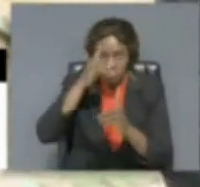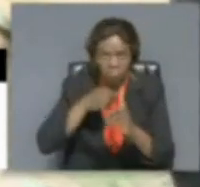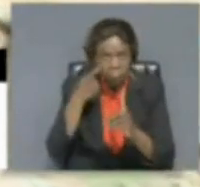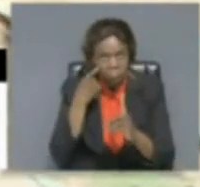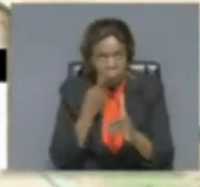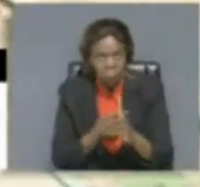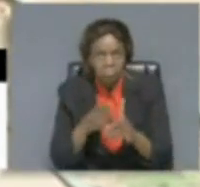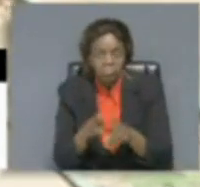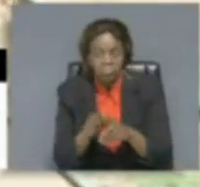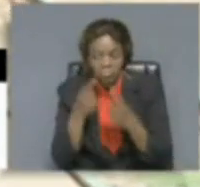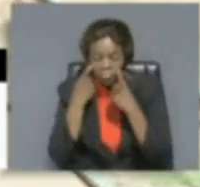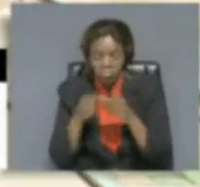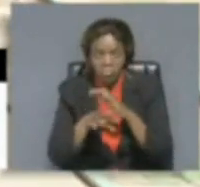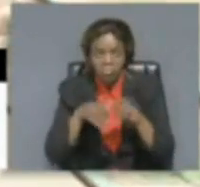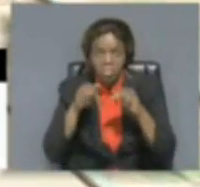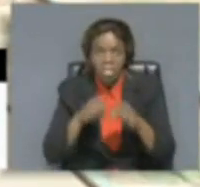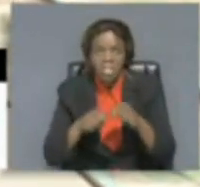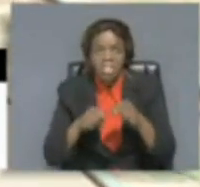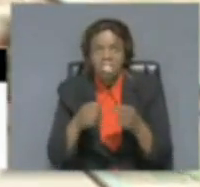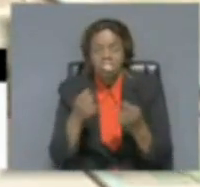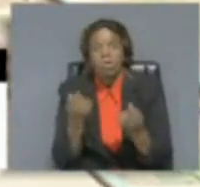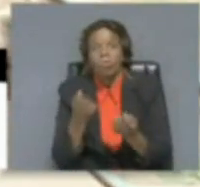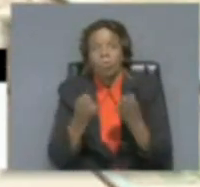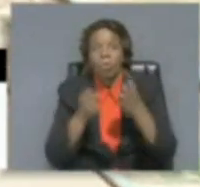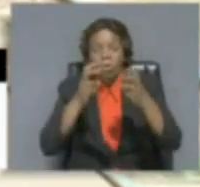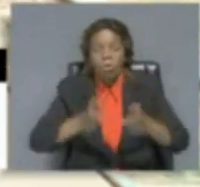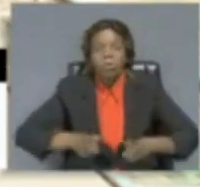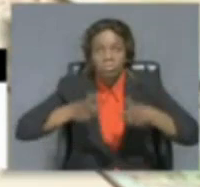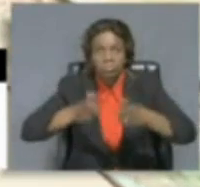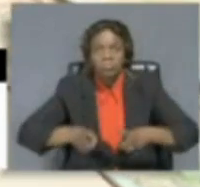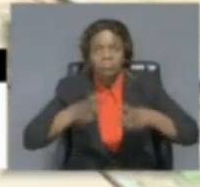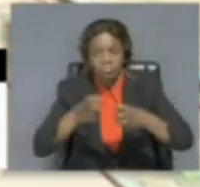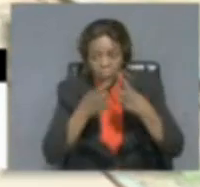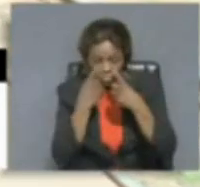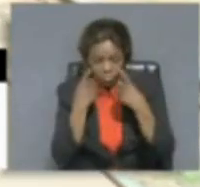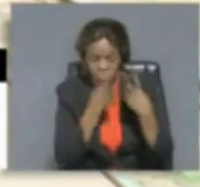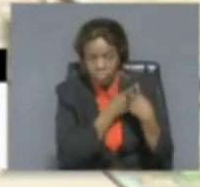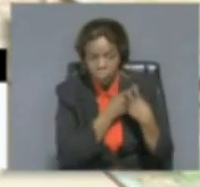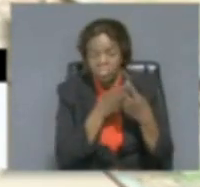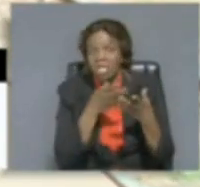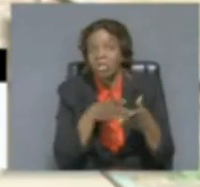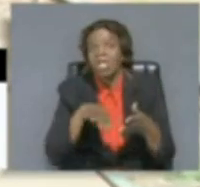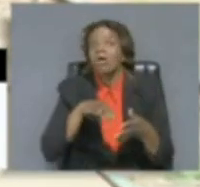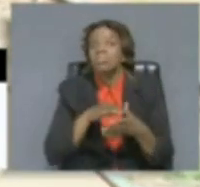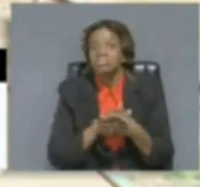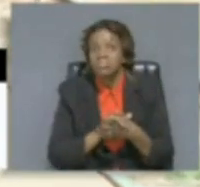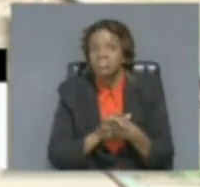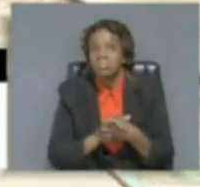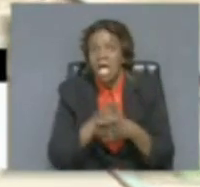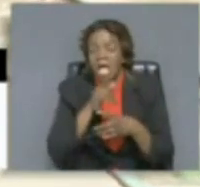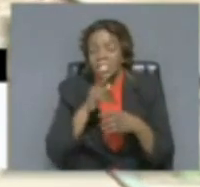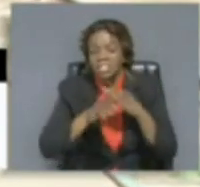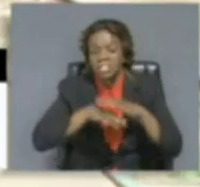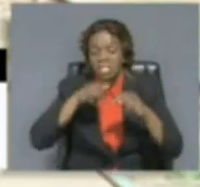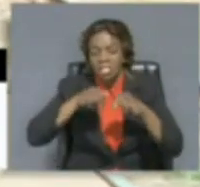Silvestre parte novamente mais um comboio no sentido inverso, vai para a estação de